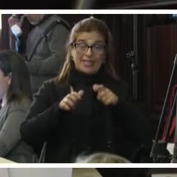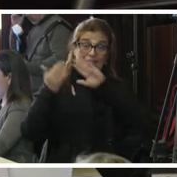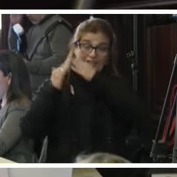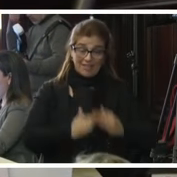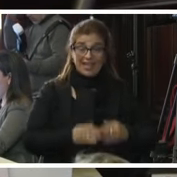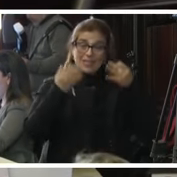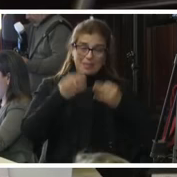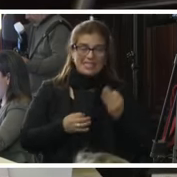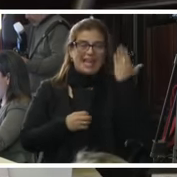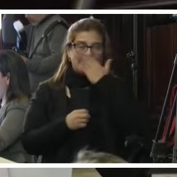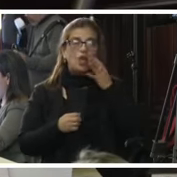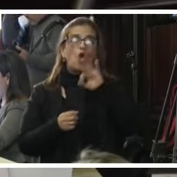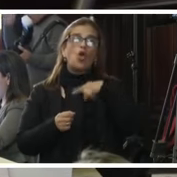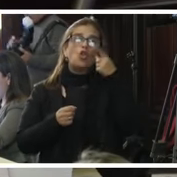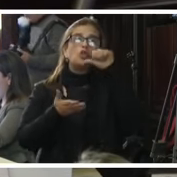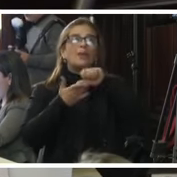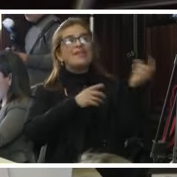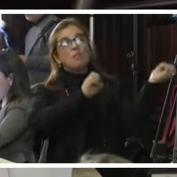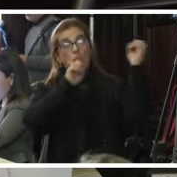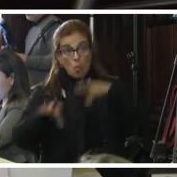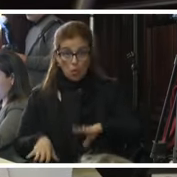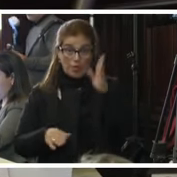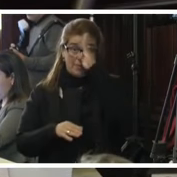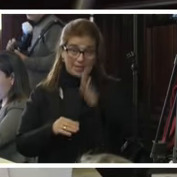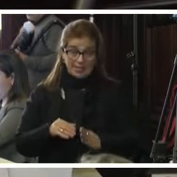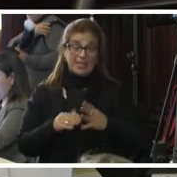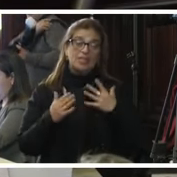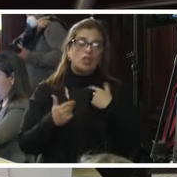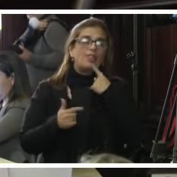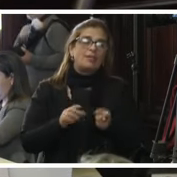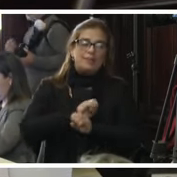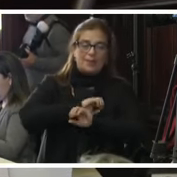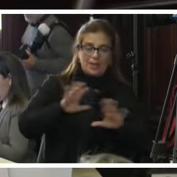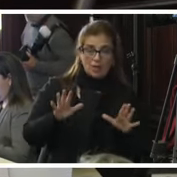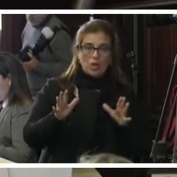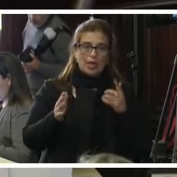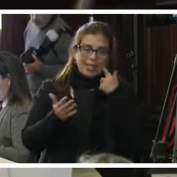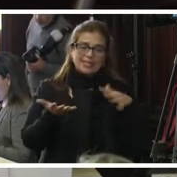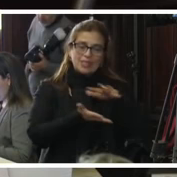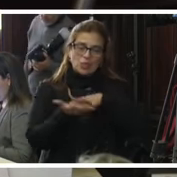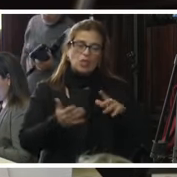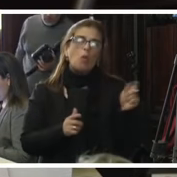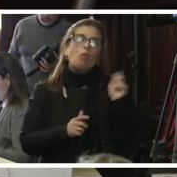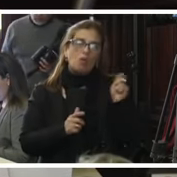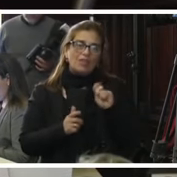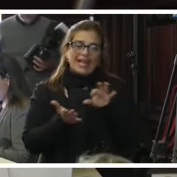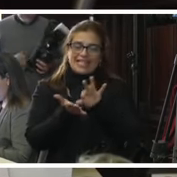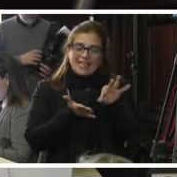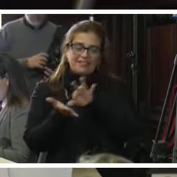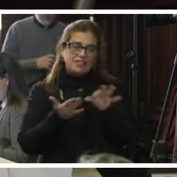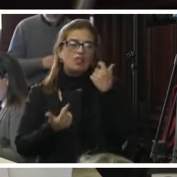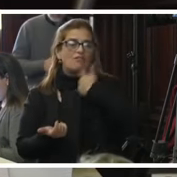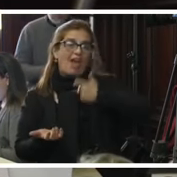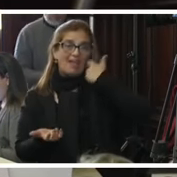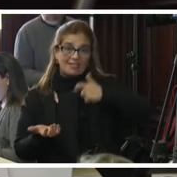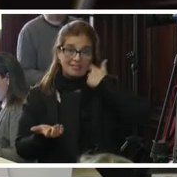negras e imigrantes, ocupam os espaços mais vulneráveis da cidade, marcados pela precariedade dos serviços públicos, e chama atenção também